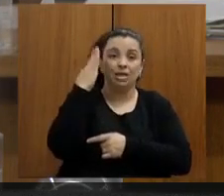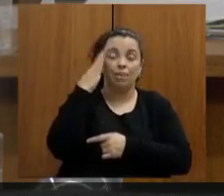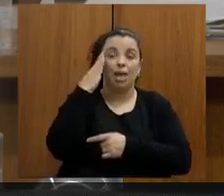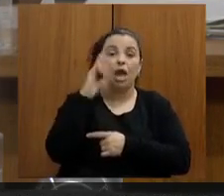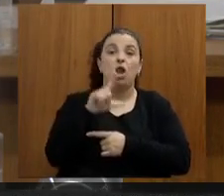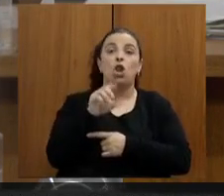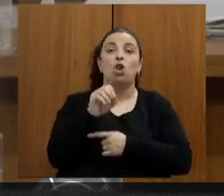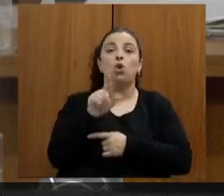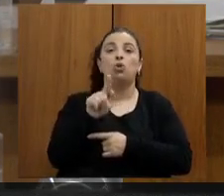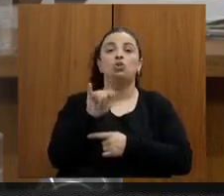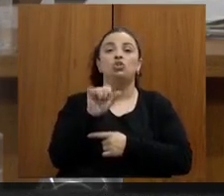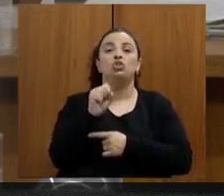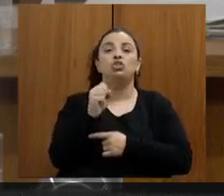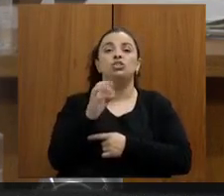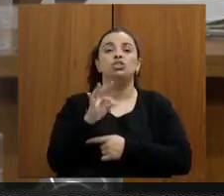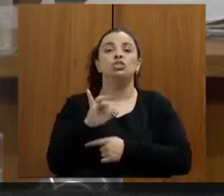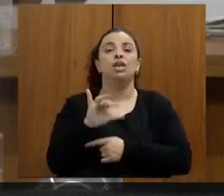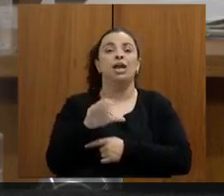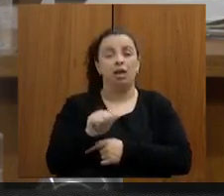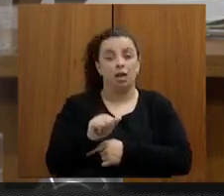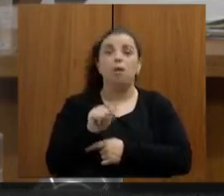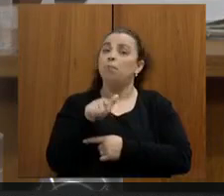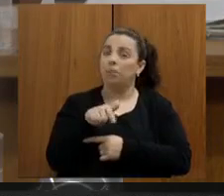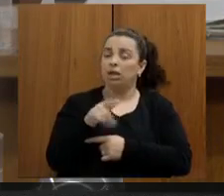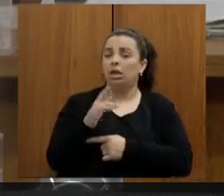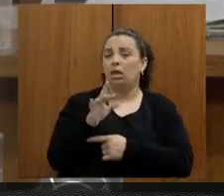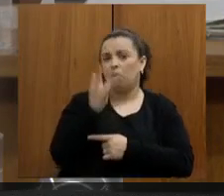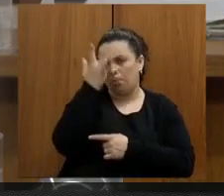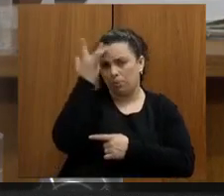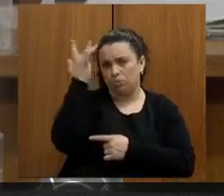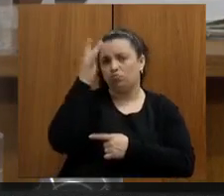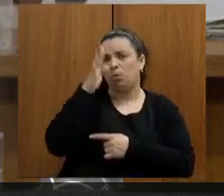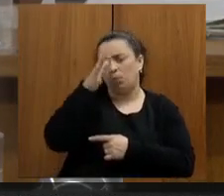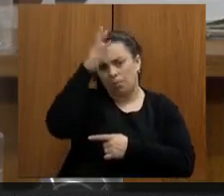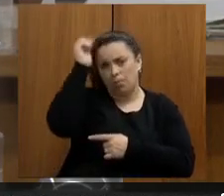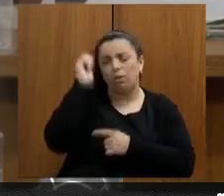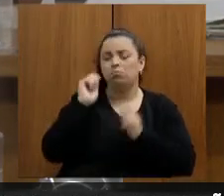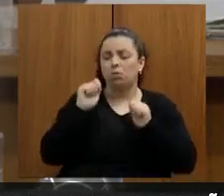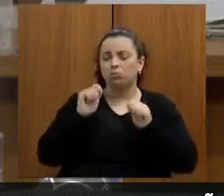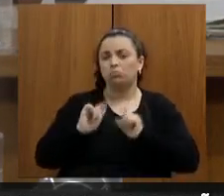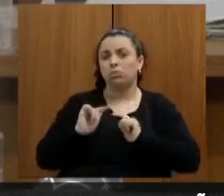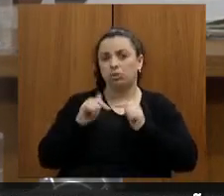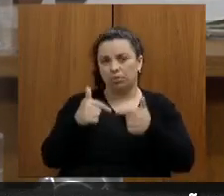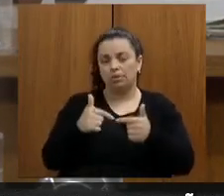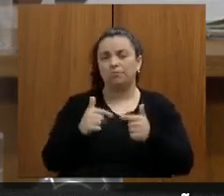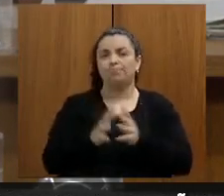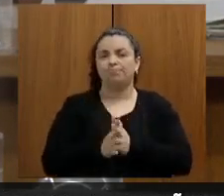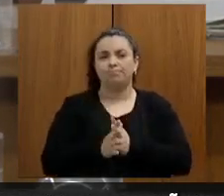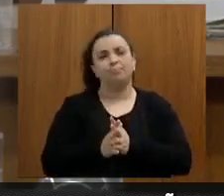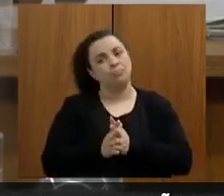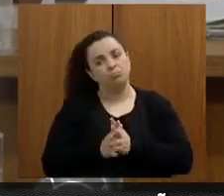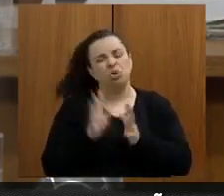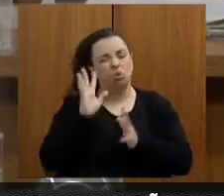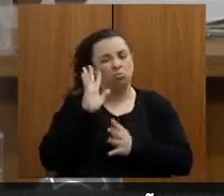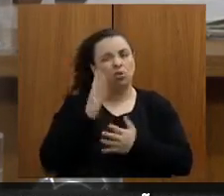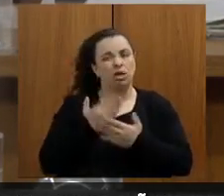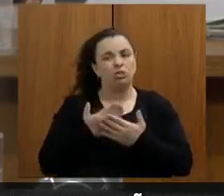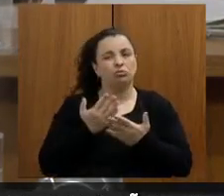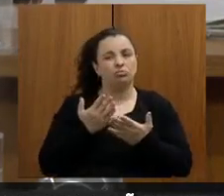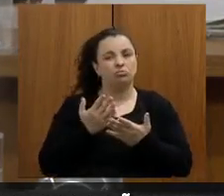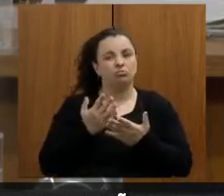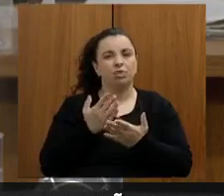possam atuar dentro de toda a sua capacitação acredito que ter respondido sem o deputado